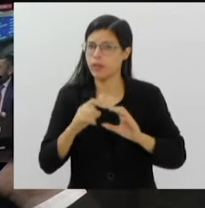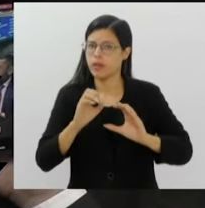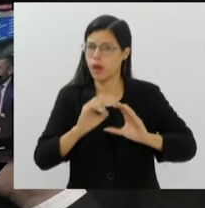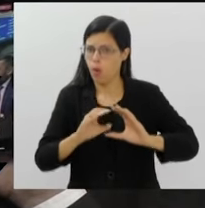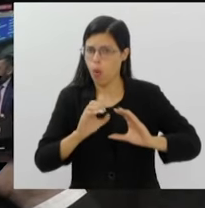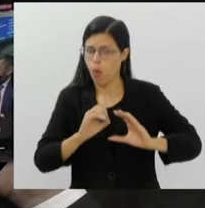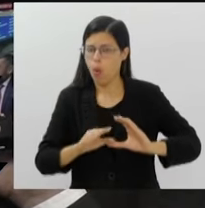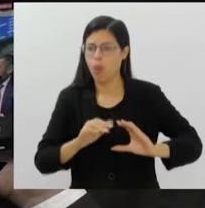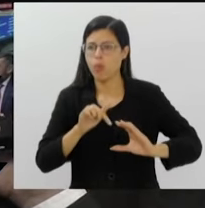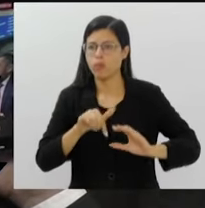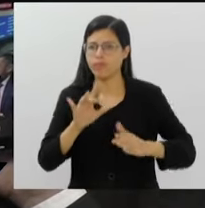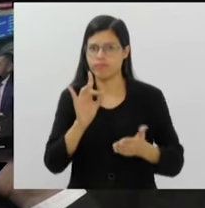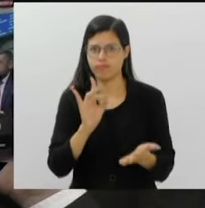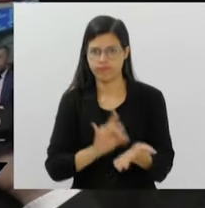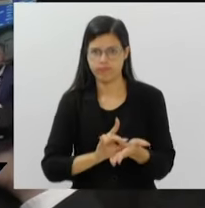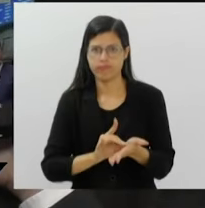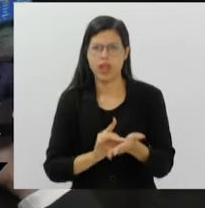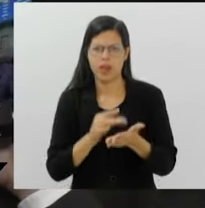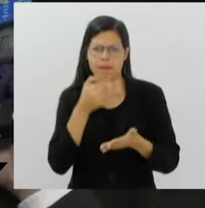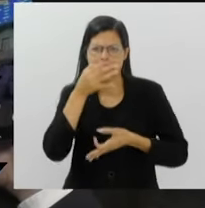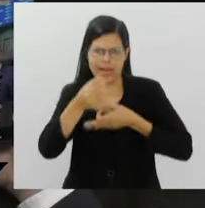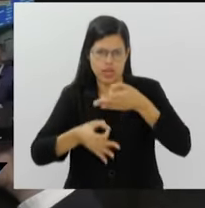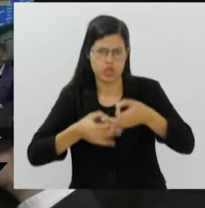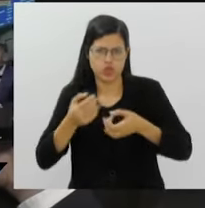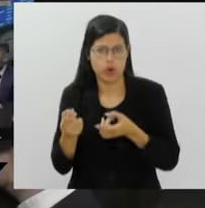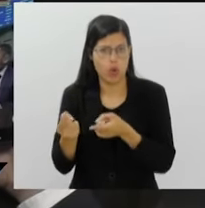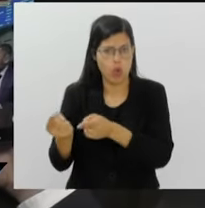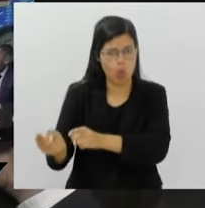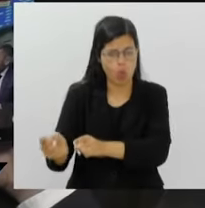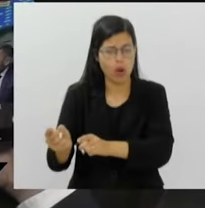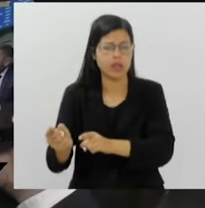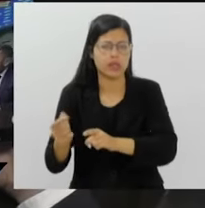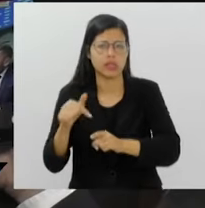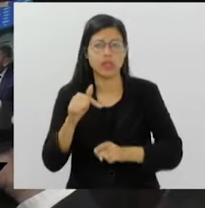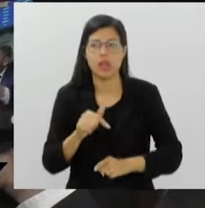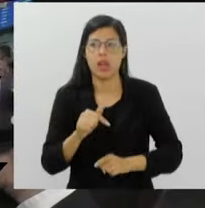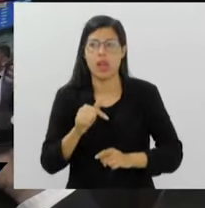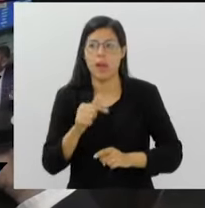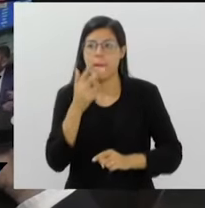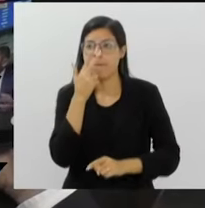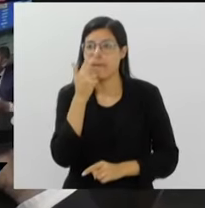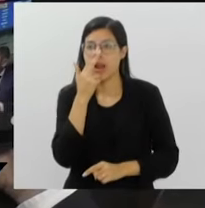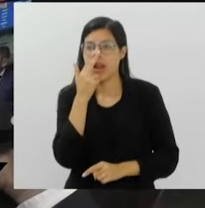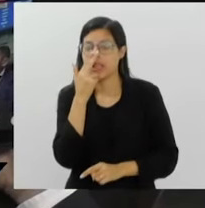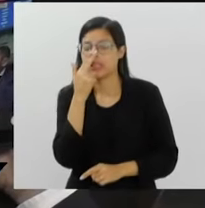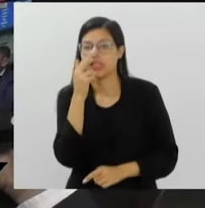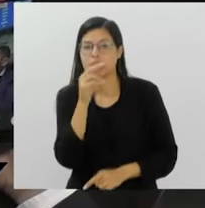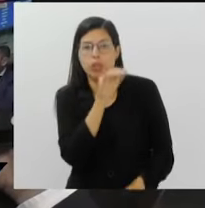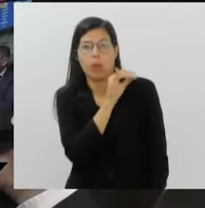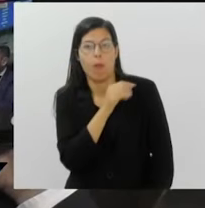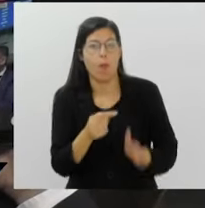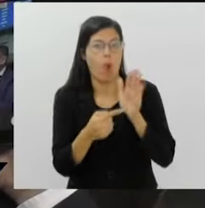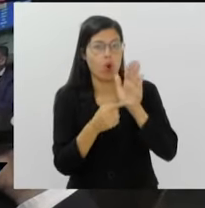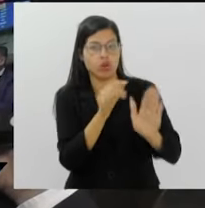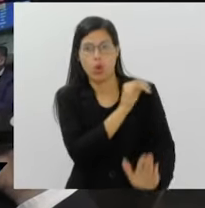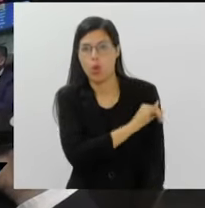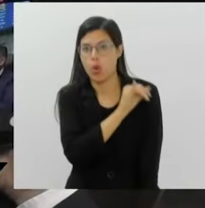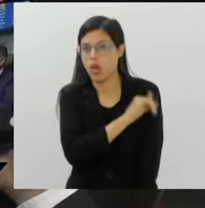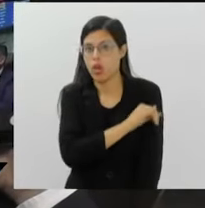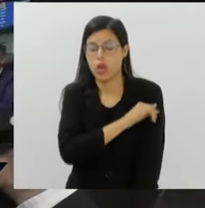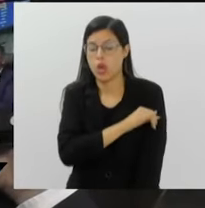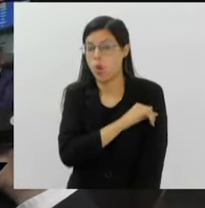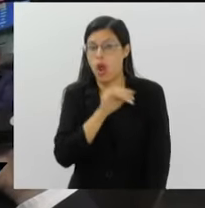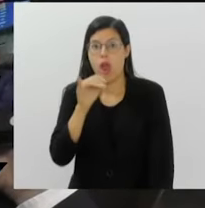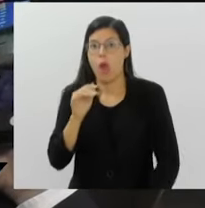e essa é a crítica que eu tenho contra a emissora, a Globo coloca no Rio como se fosse né, o fim do mundo acontece